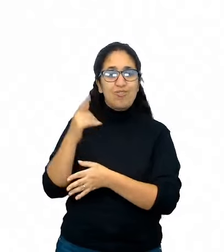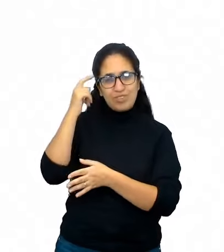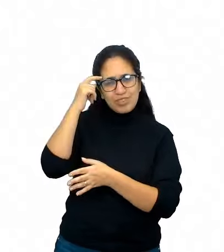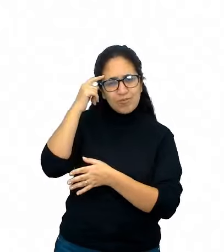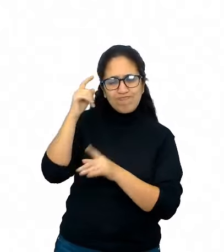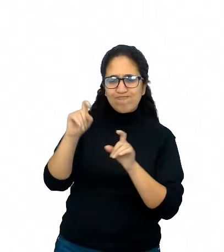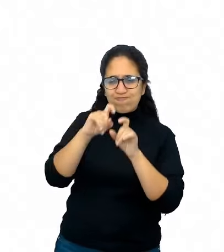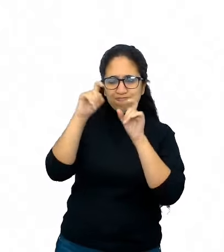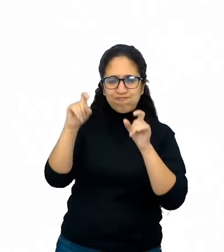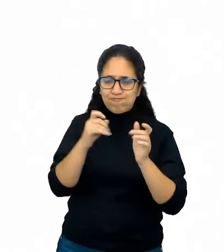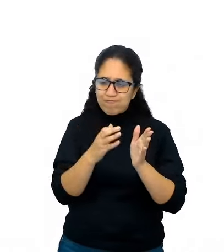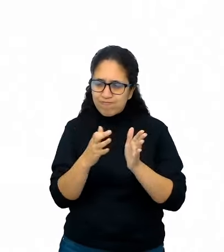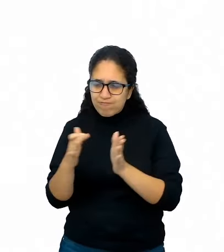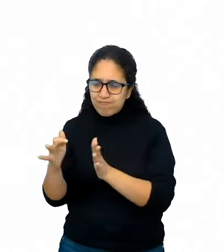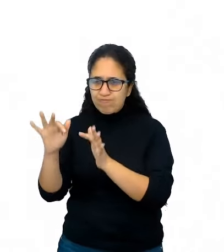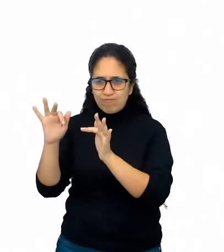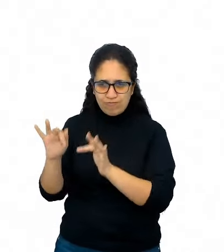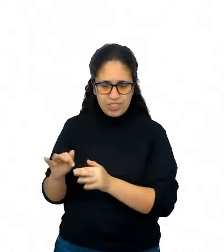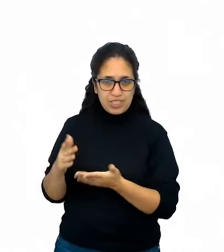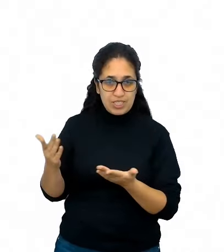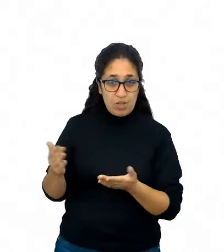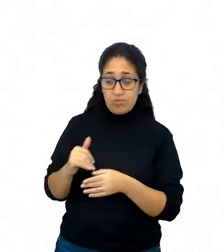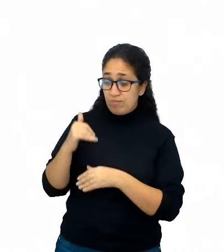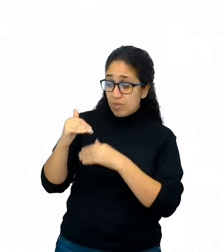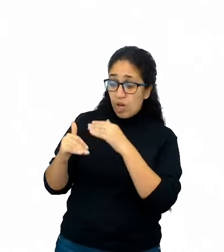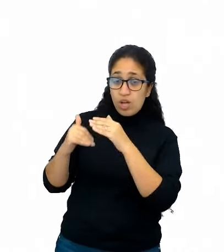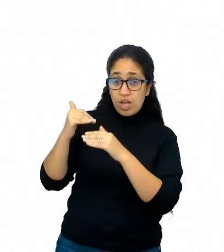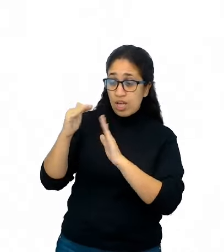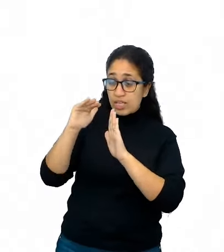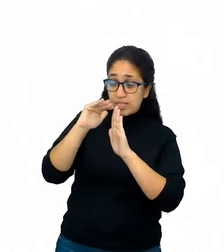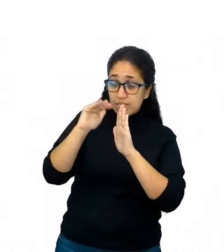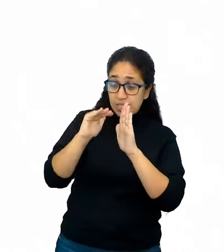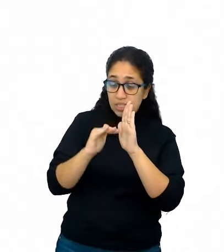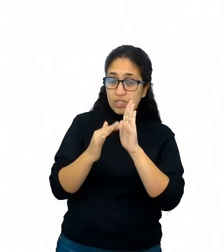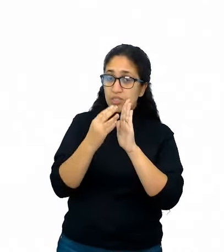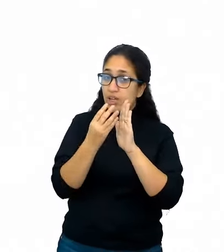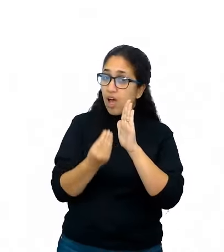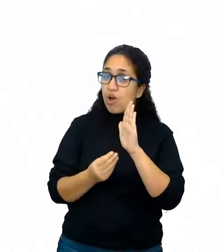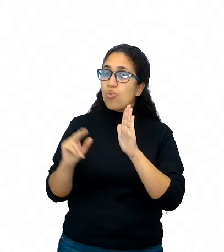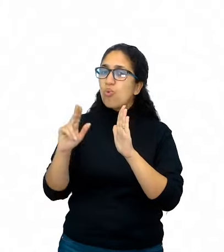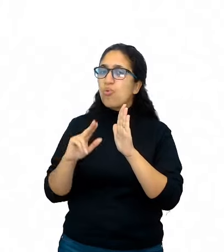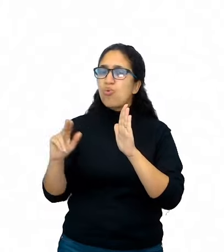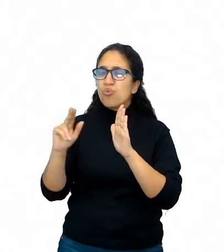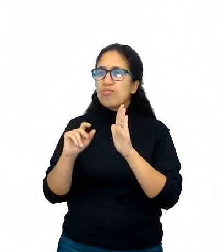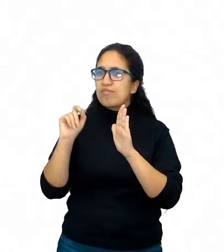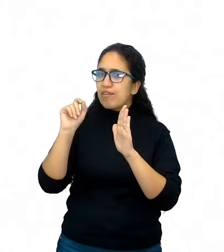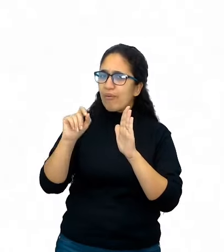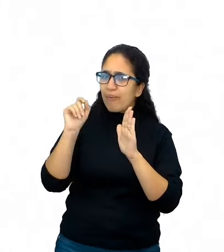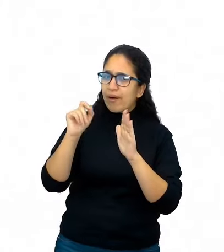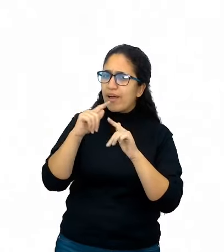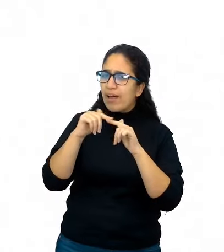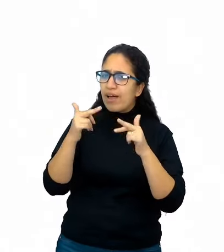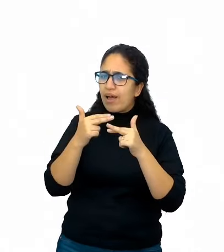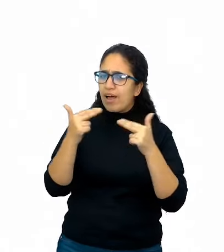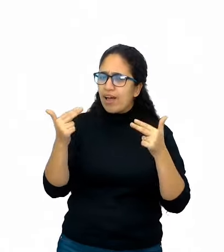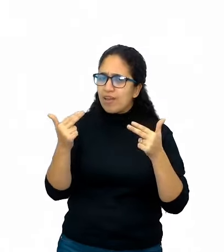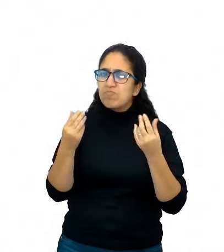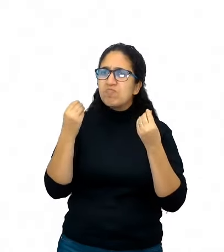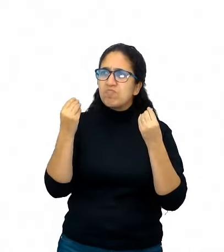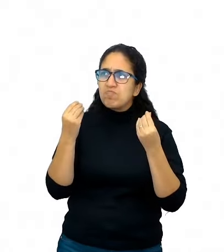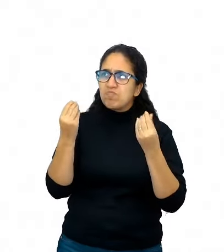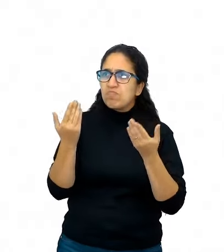pensamento. De forma que, para realizar o processo do algoritmo, usa-se como ferramenta conceitos